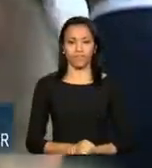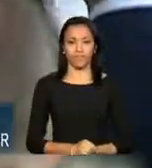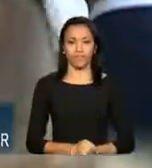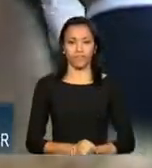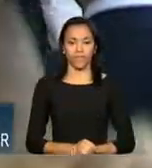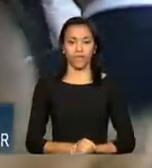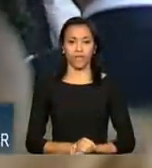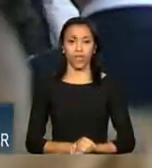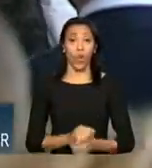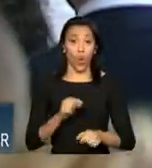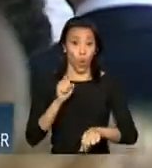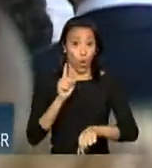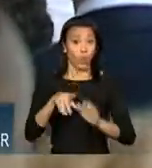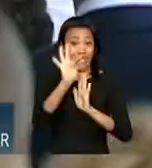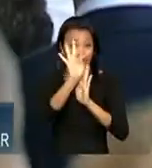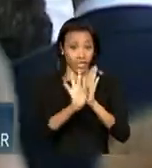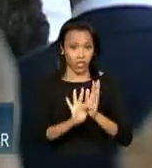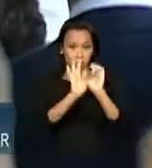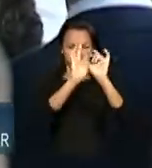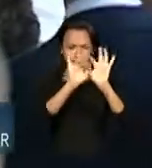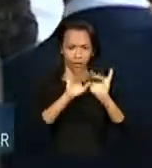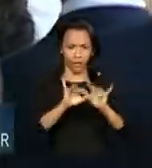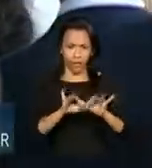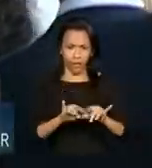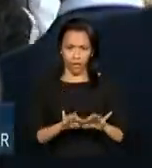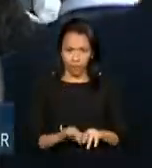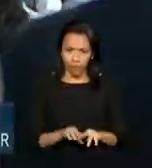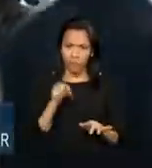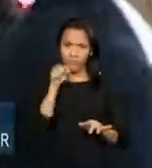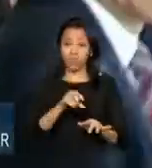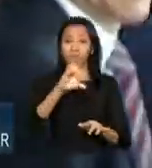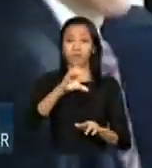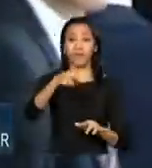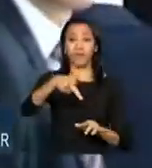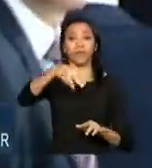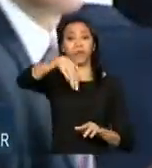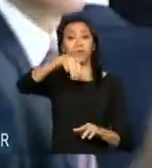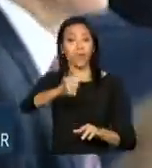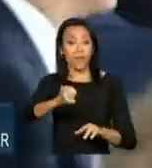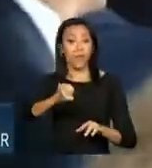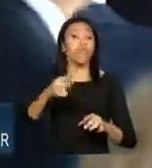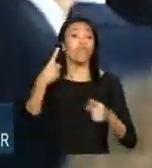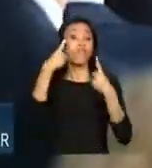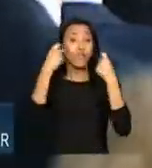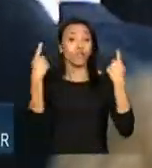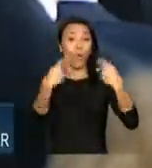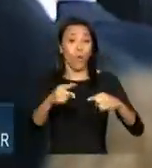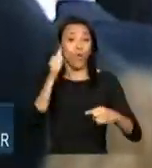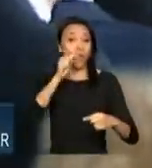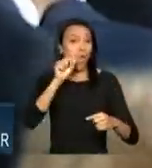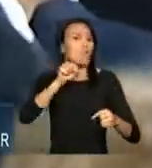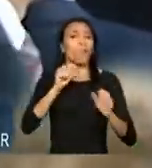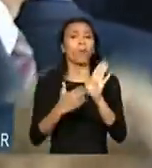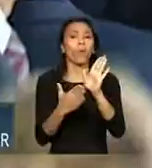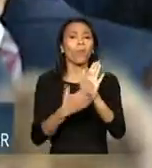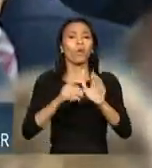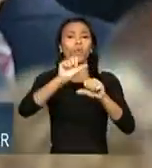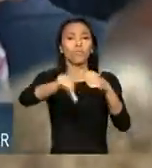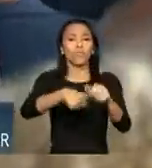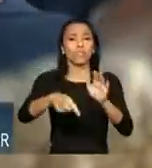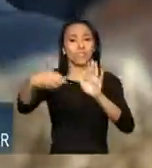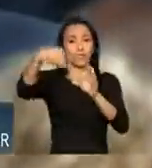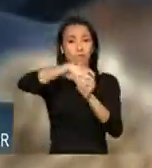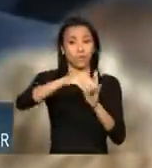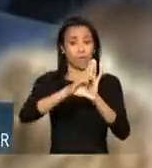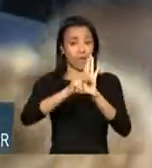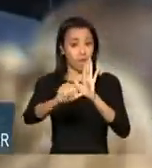O texto do relatório final da CPMI da violência contra a mulher propõe mudanças na Lei Maria da Penha,